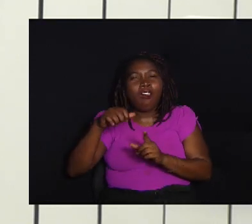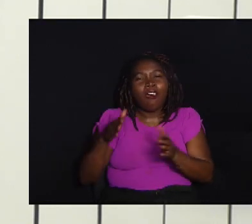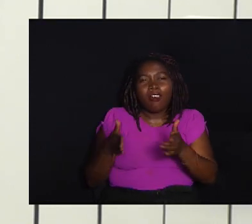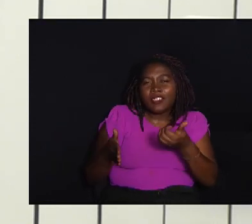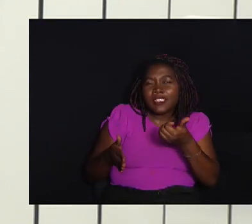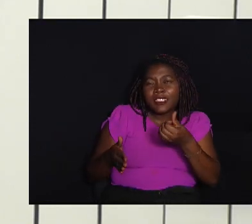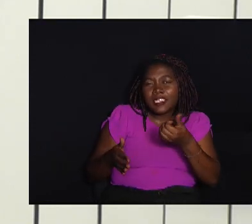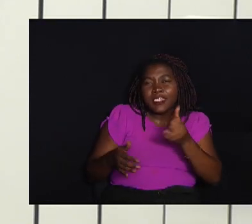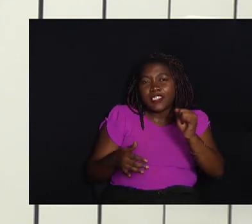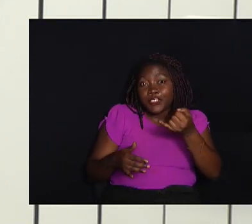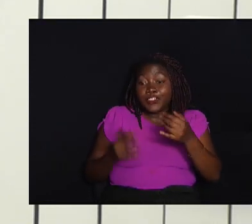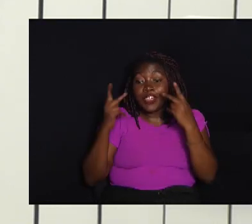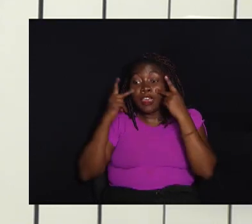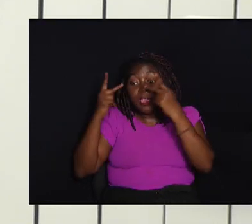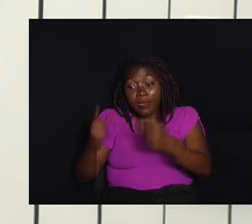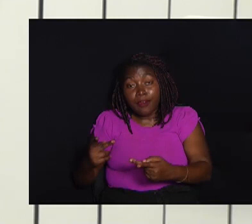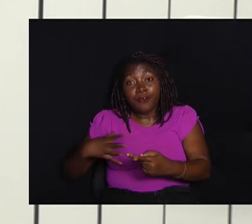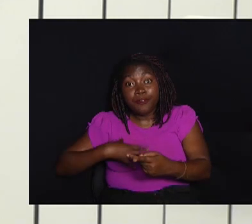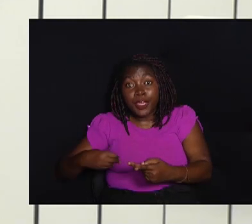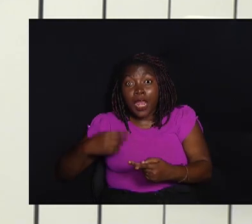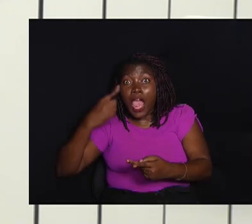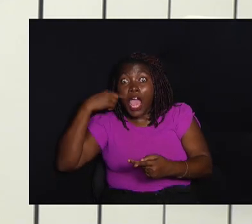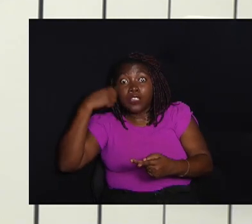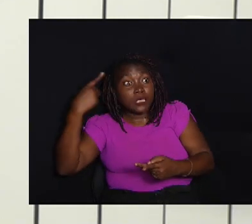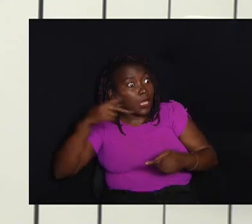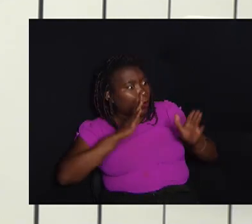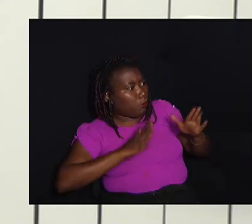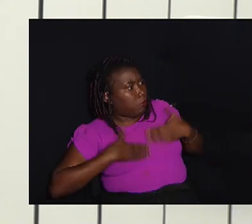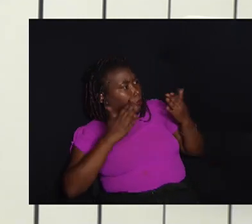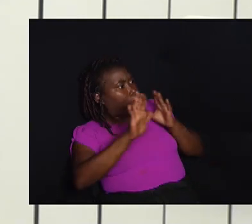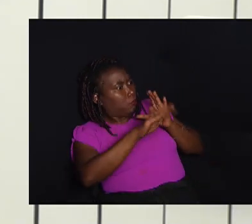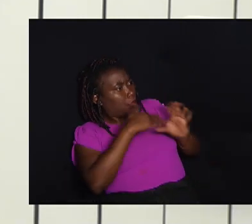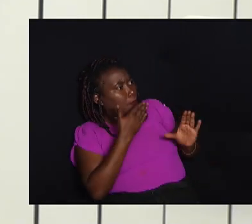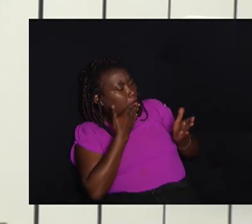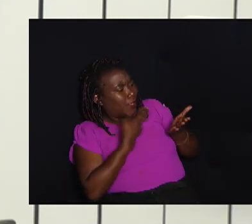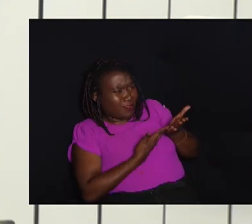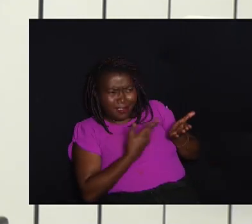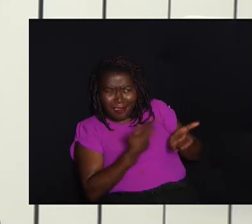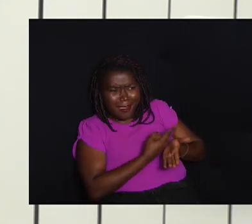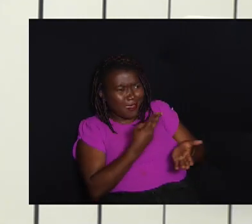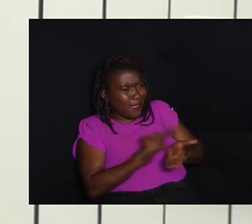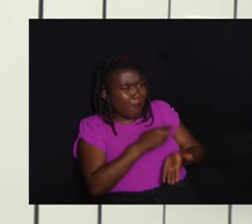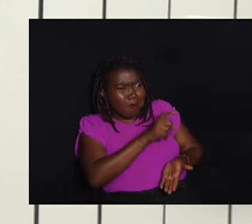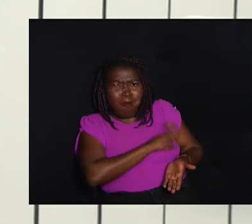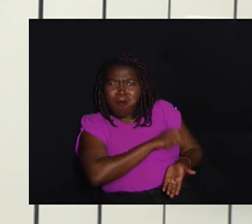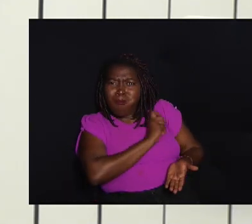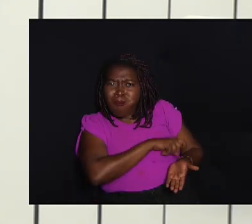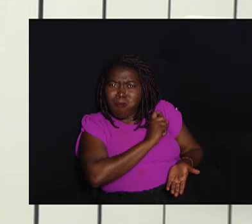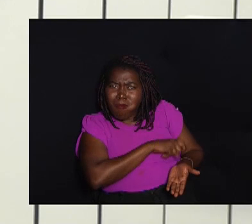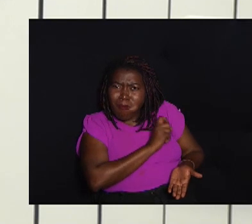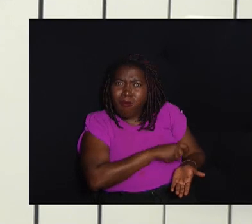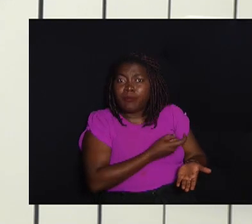o filho. Os advogados dela foram surpreendidos com esta petição e dizem que é de má fé, né, que oculta a mudança alinhada entre